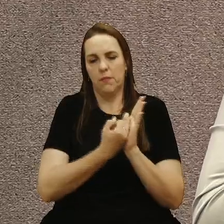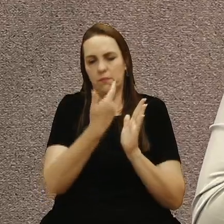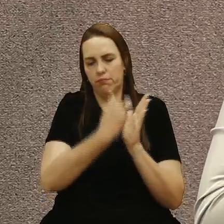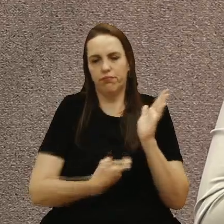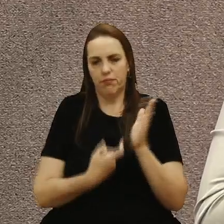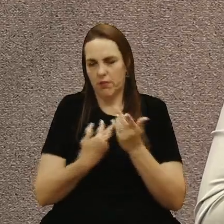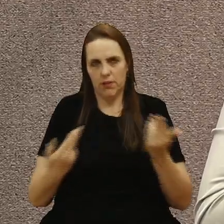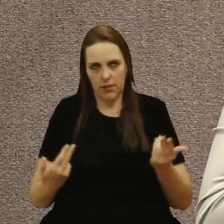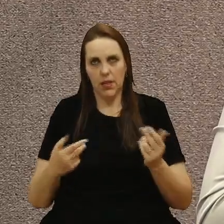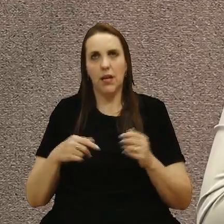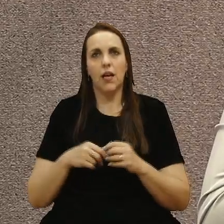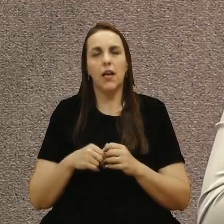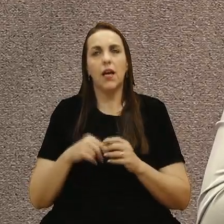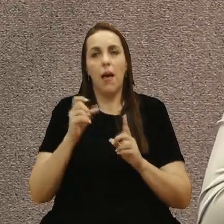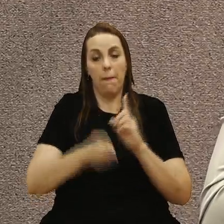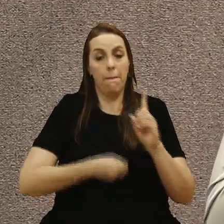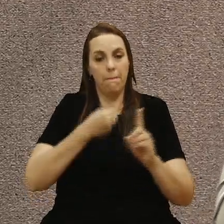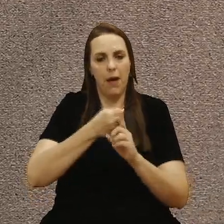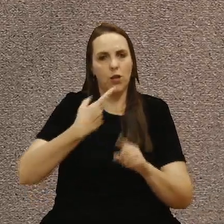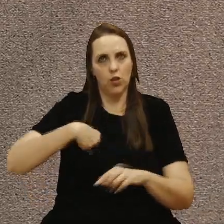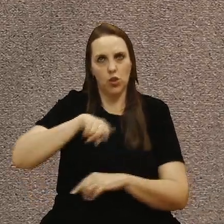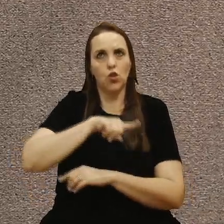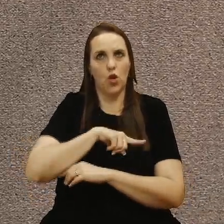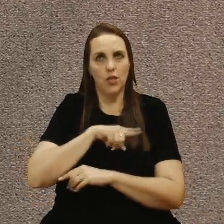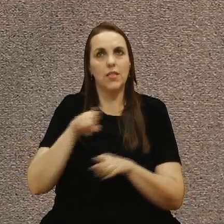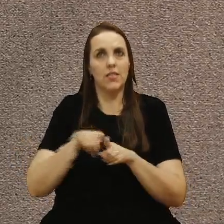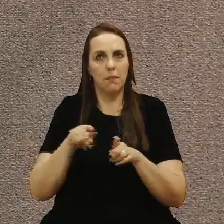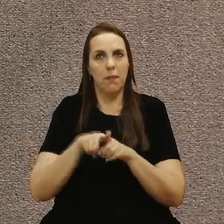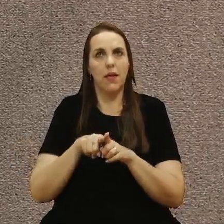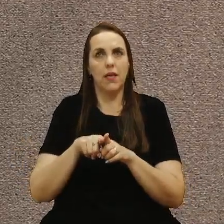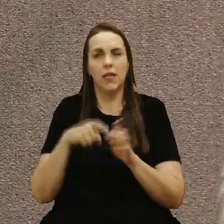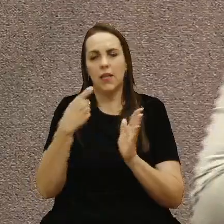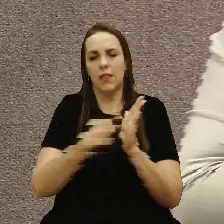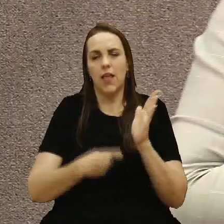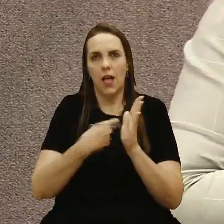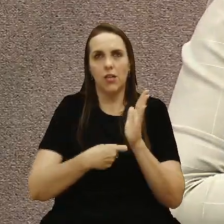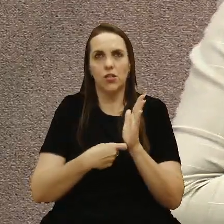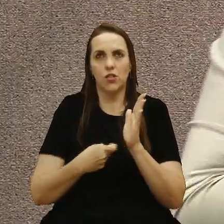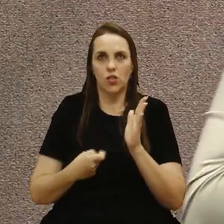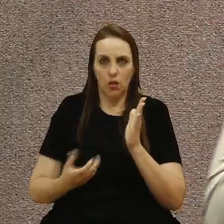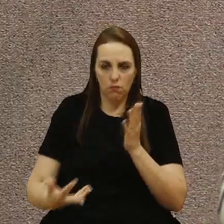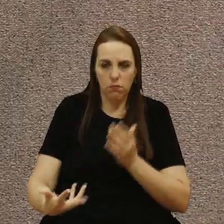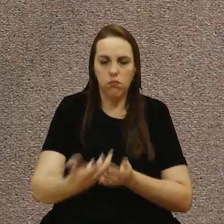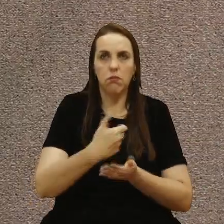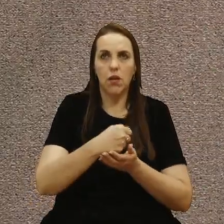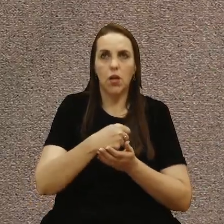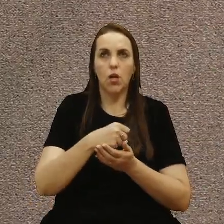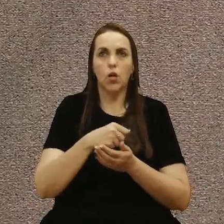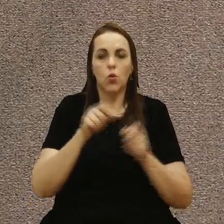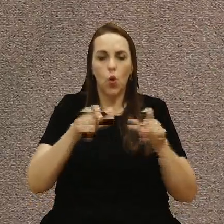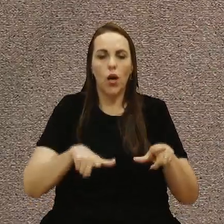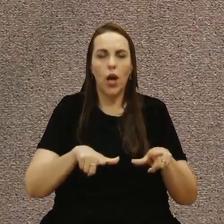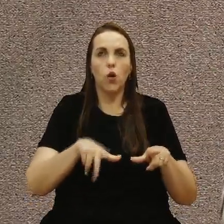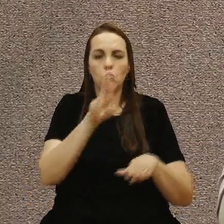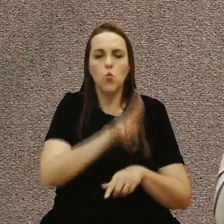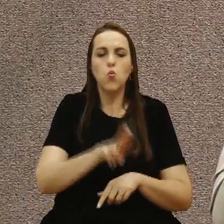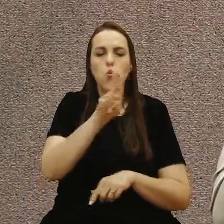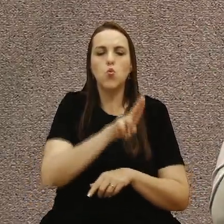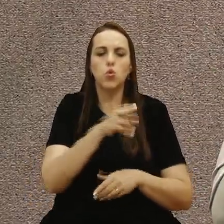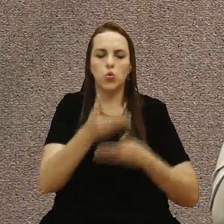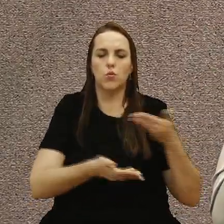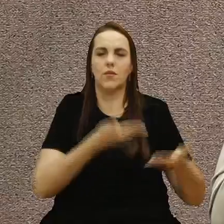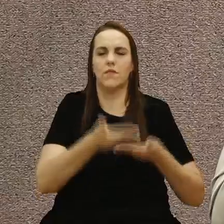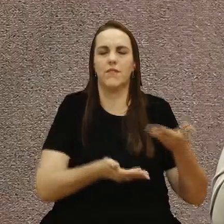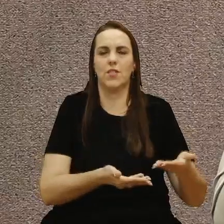que agora o tributo vai ser creditado, digamos assim, recolhido no lugar de consumação do serviço. Então, Caxias precisa